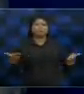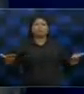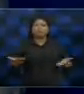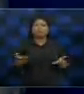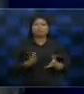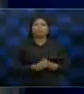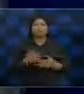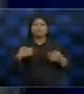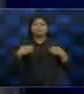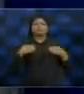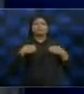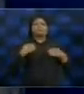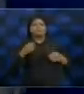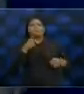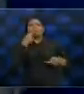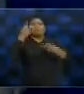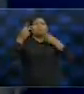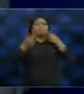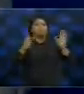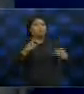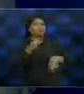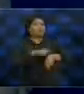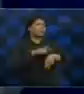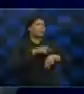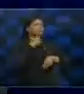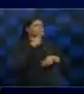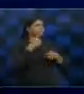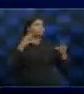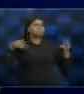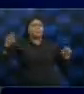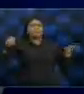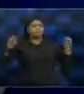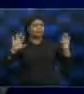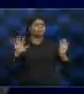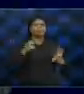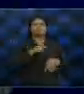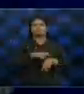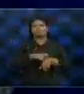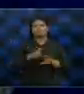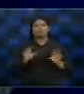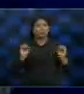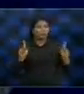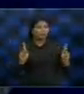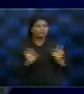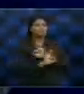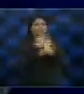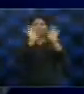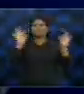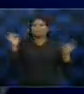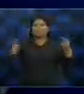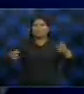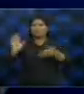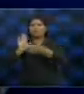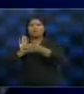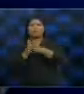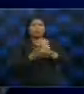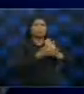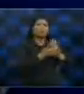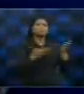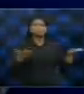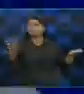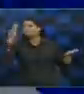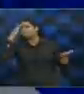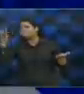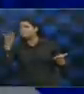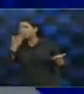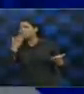um pouquinho alterados entre eles. Não temos mais tempo. Tudo acabou. Ok. Foi um ótimo debate de propostas. Candidato Arthur Neto, muito